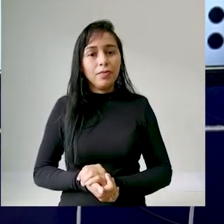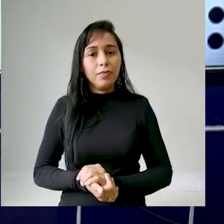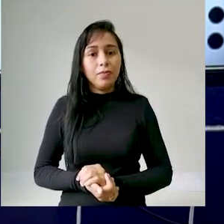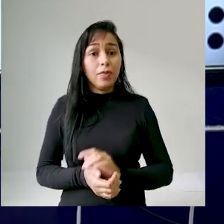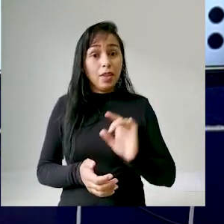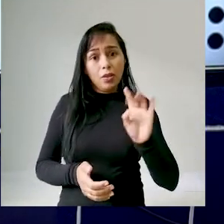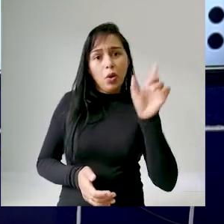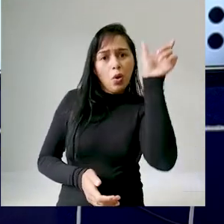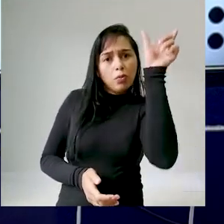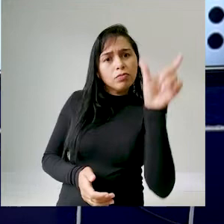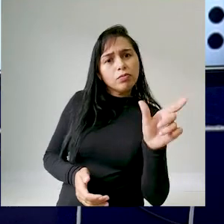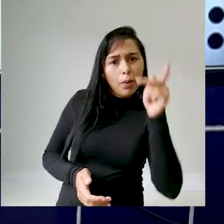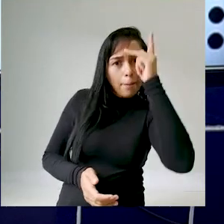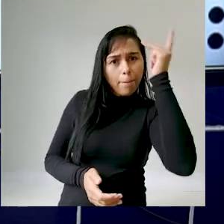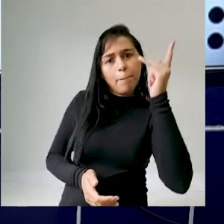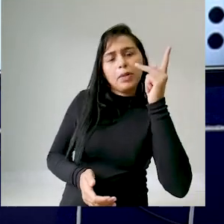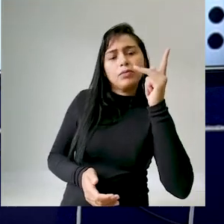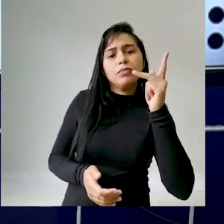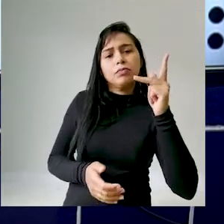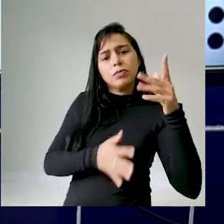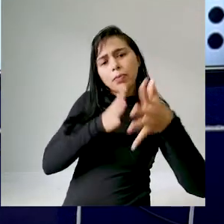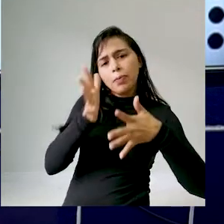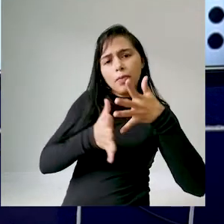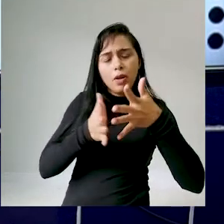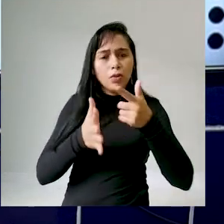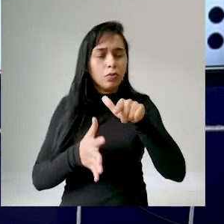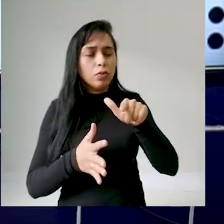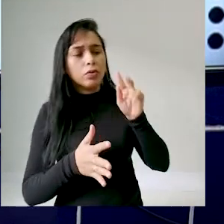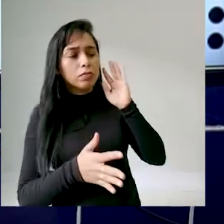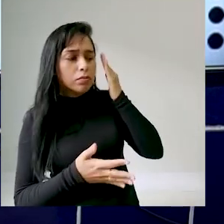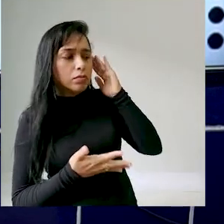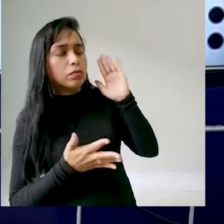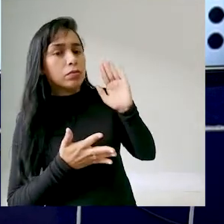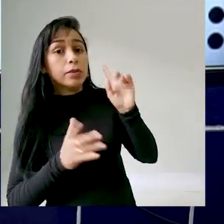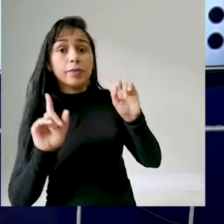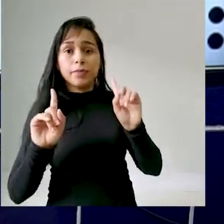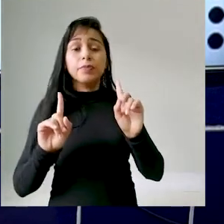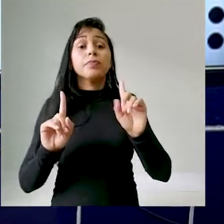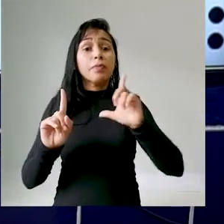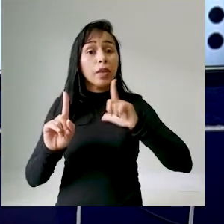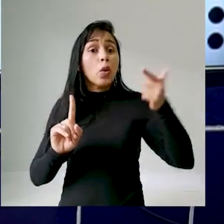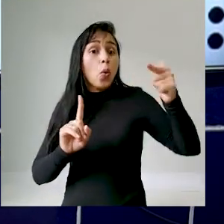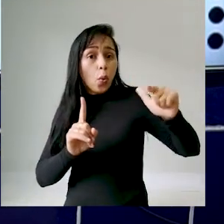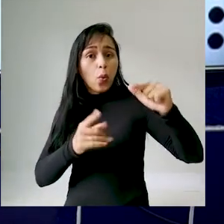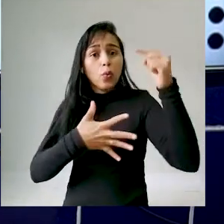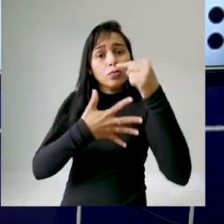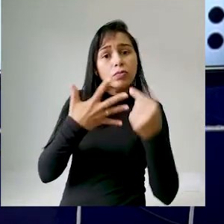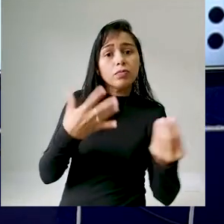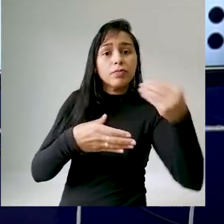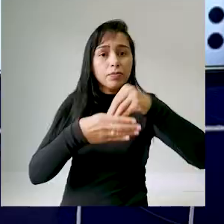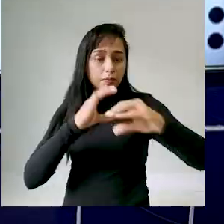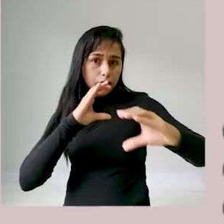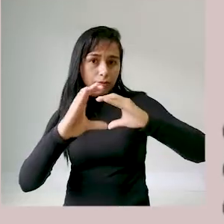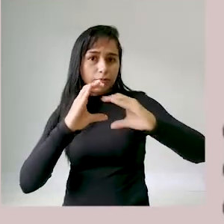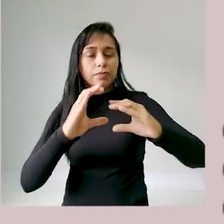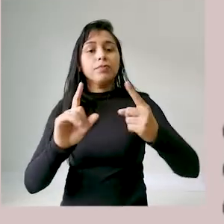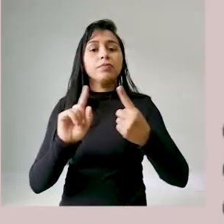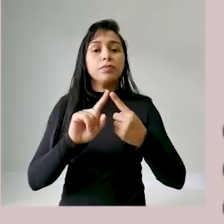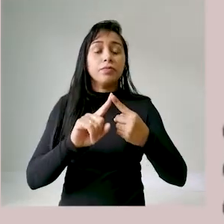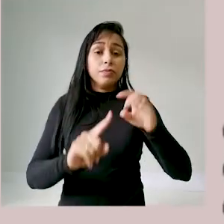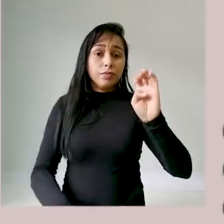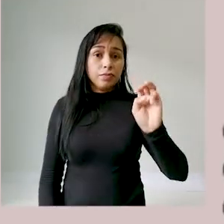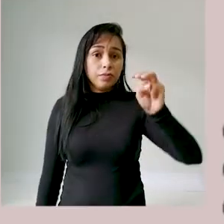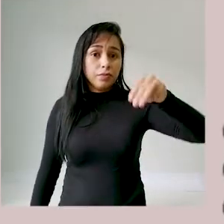e outra ouvindo. A gente tem vários elementos aí por trás dessa comunicação. Nós temos